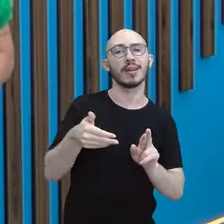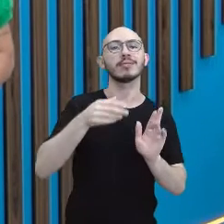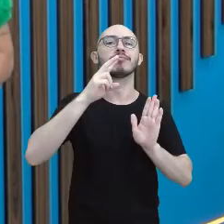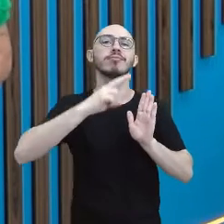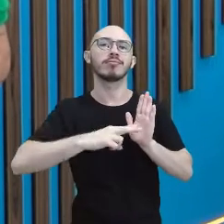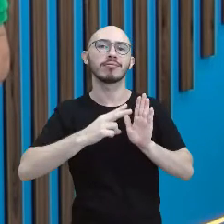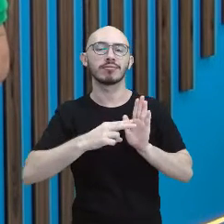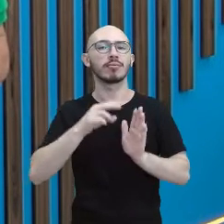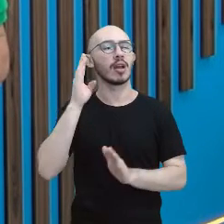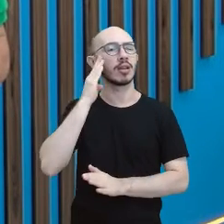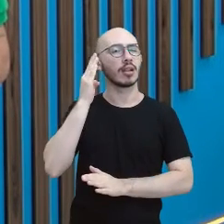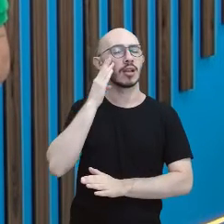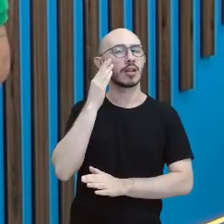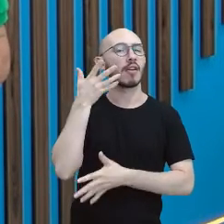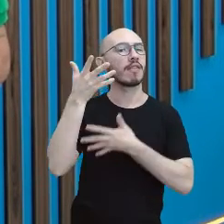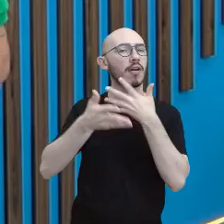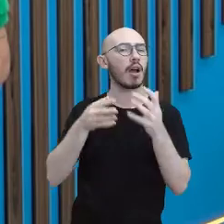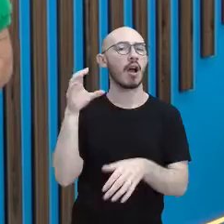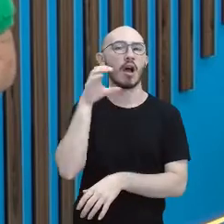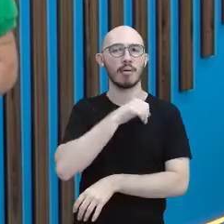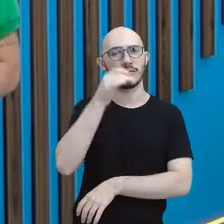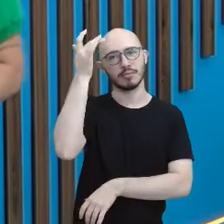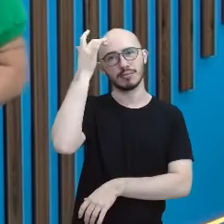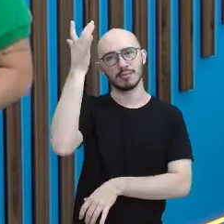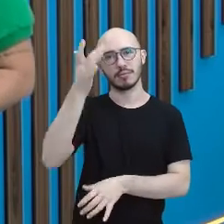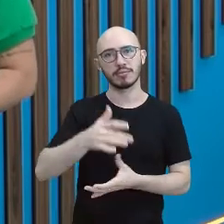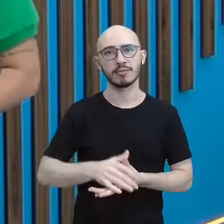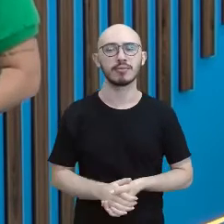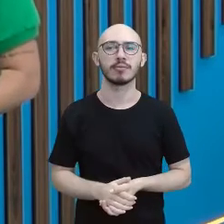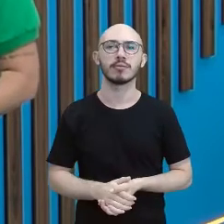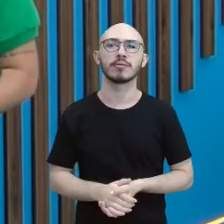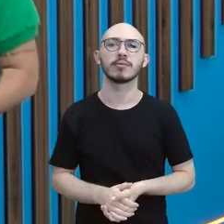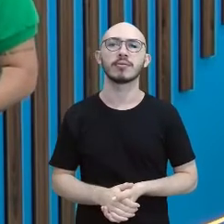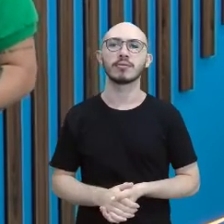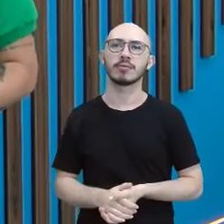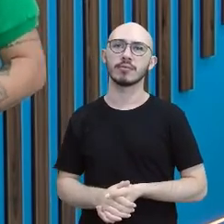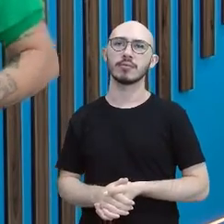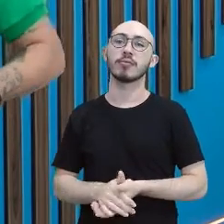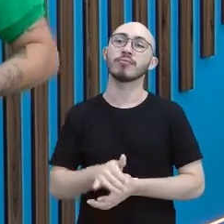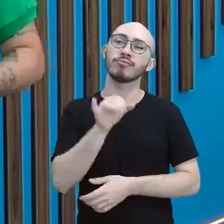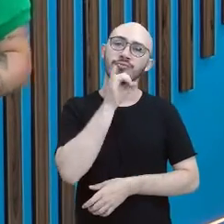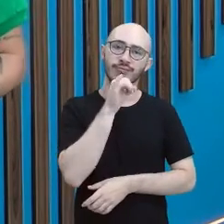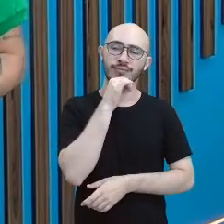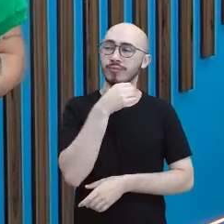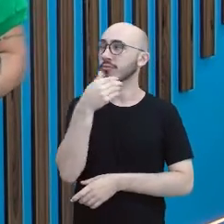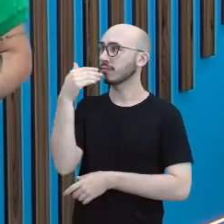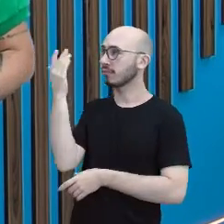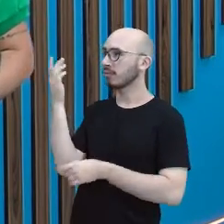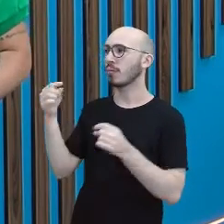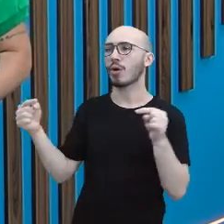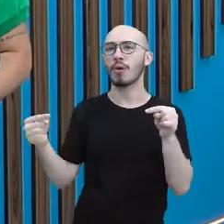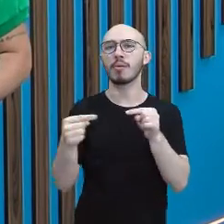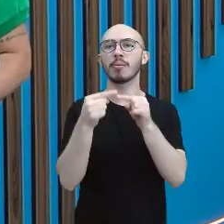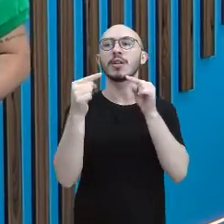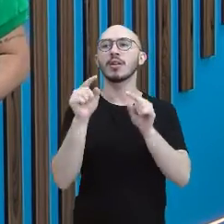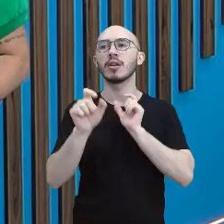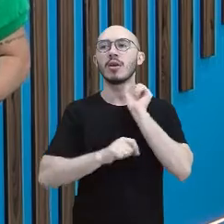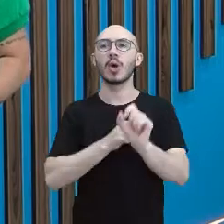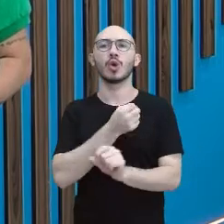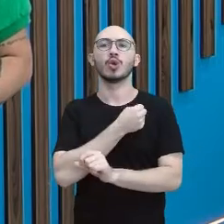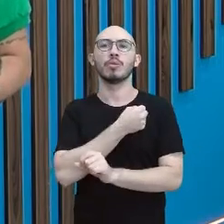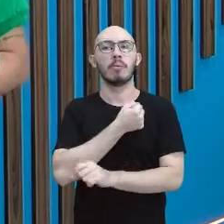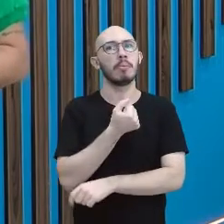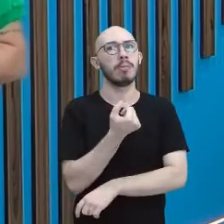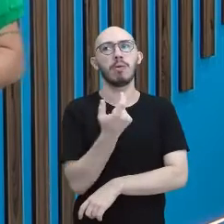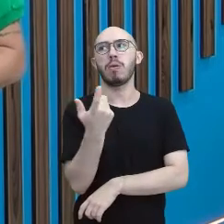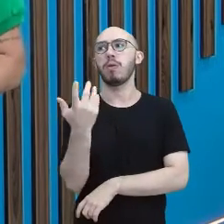mais imediata, mais simples, tá certo? E aquele outro, esse exemplo, ele se relaciona um pouco com um número muito grande, tá